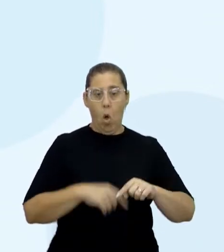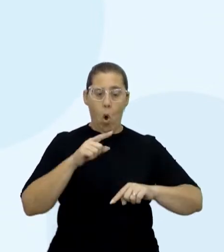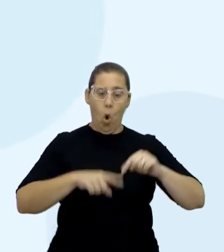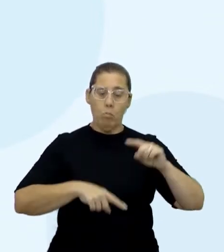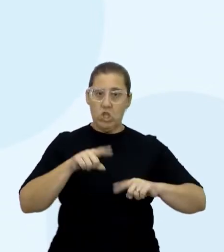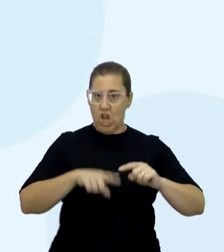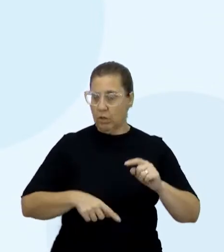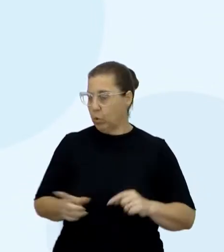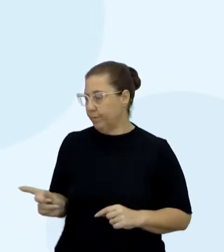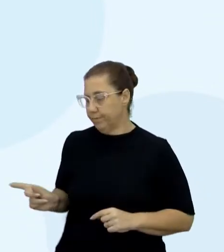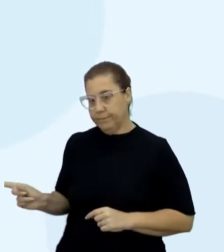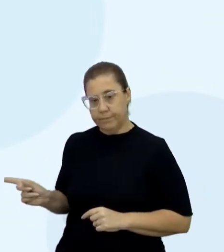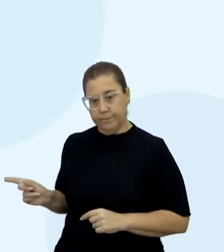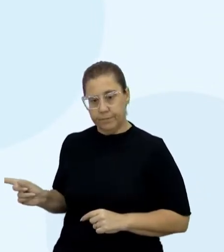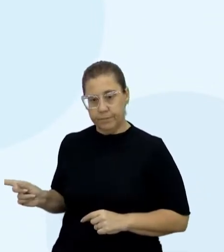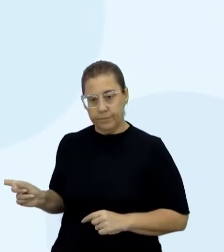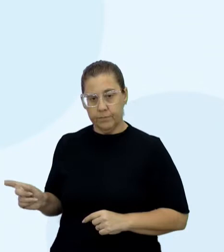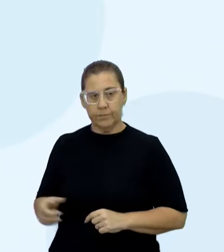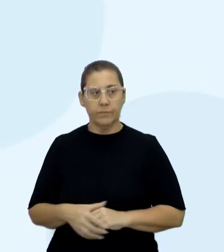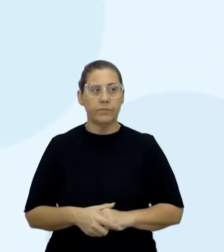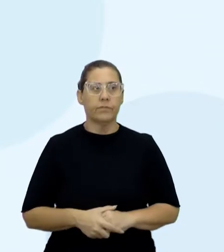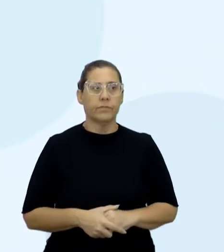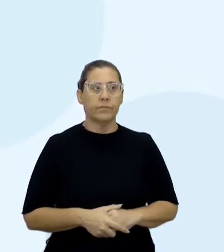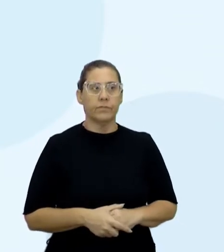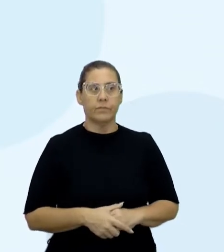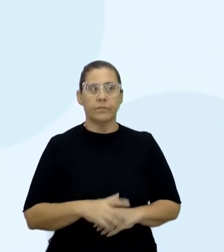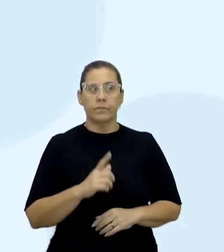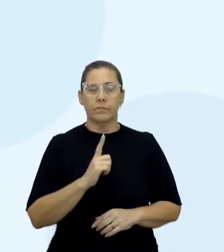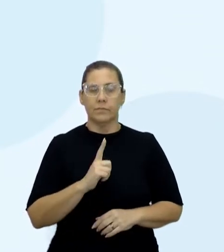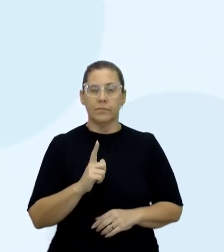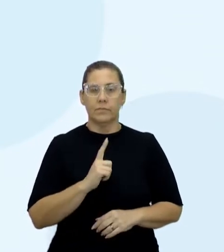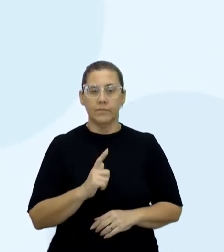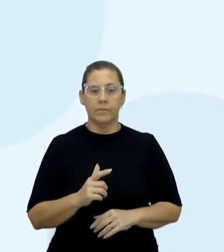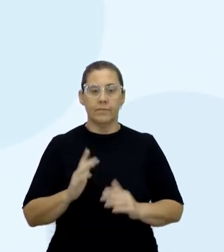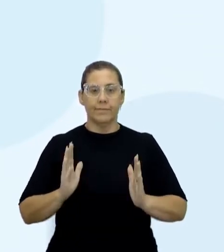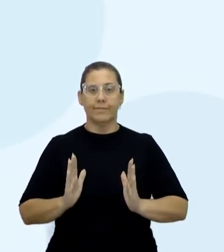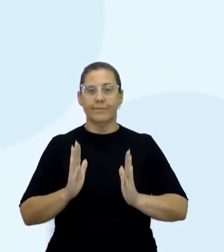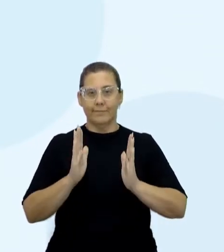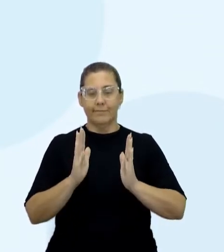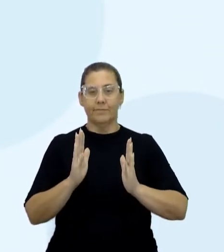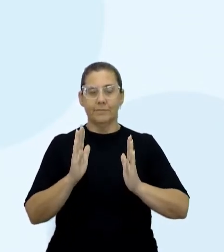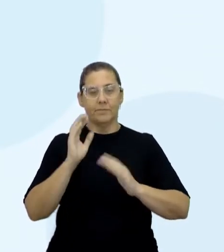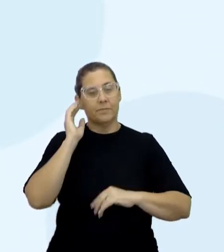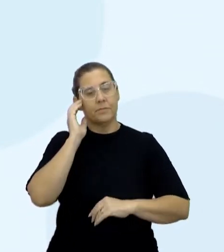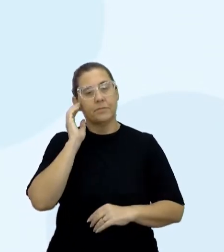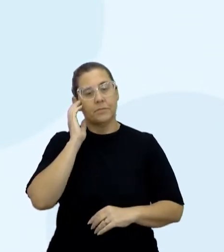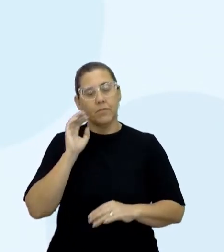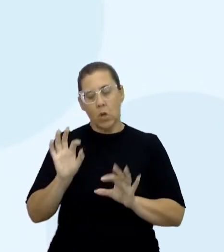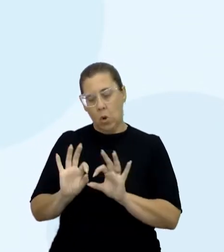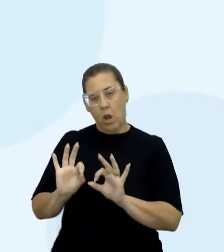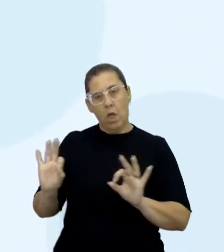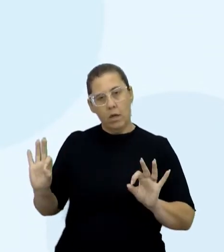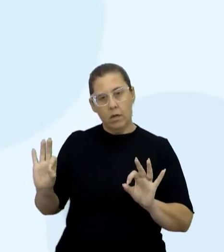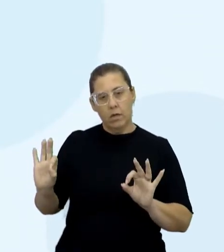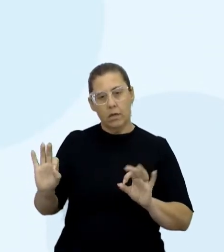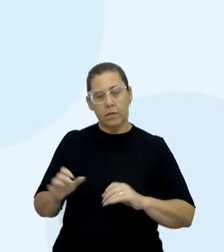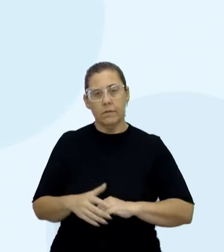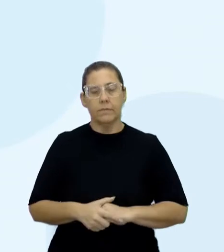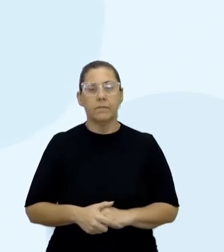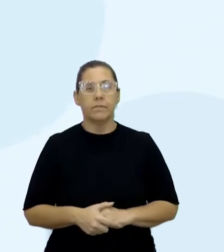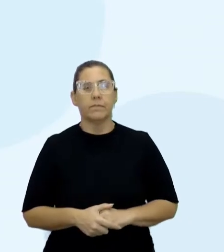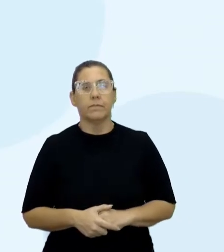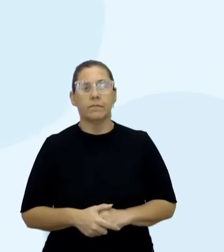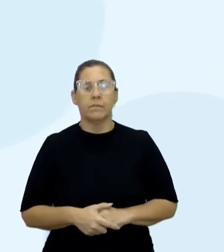objeto, tá bom? Que está de frente a uma certa distância de um